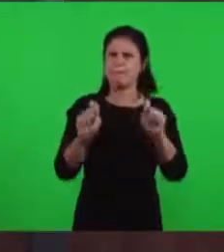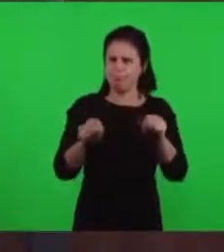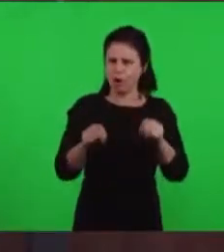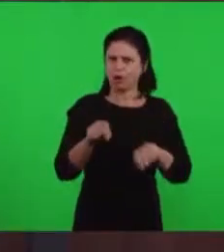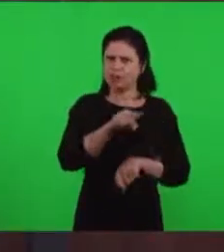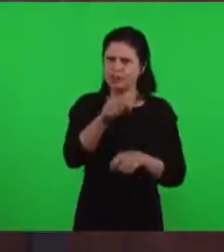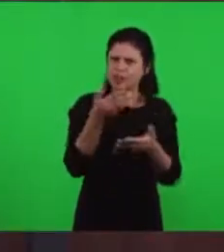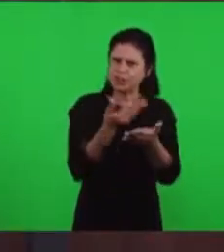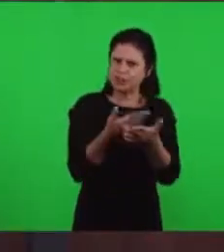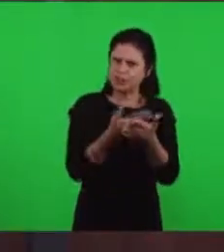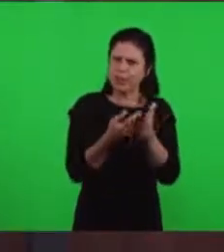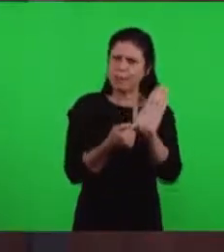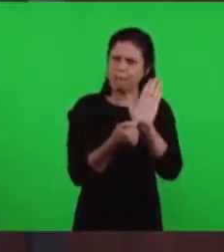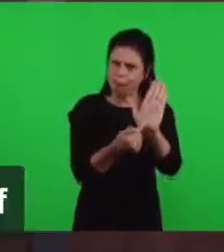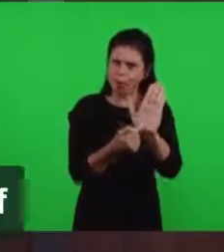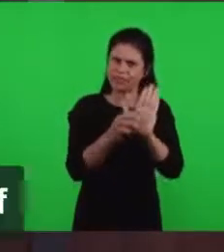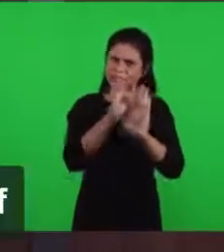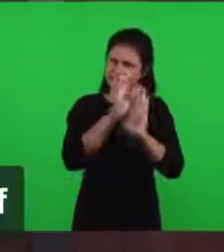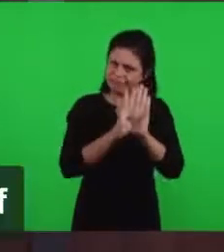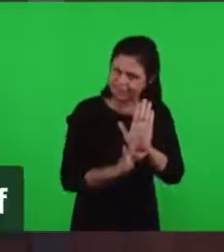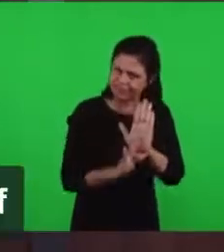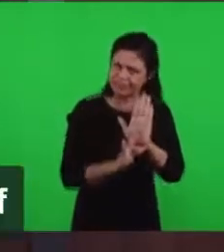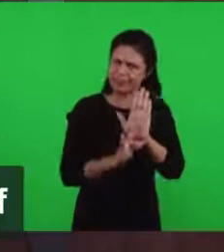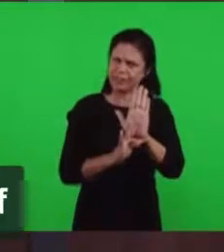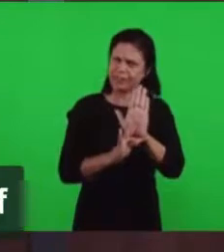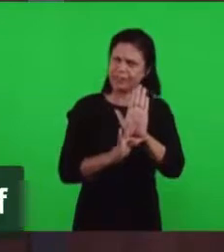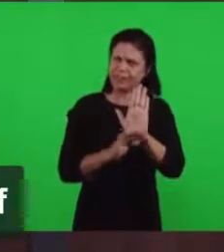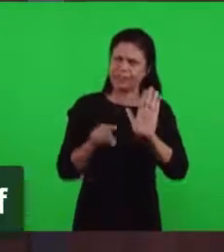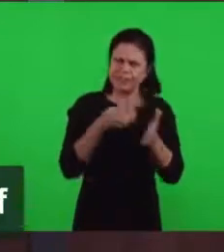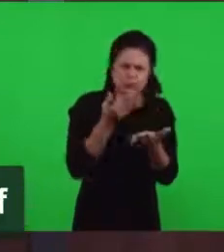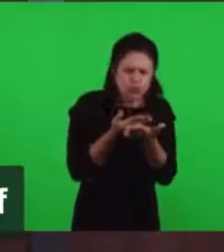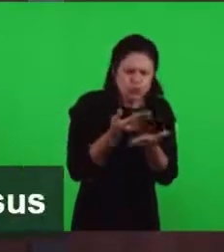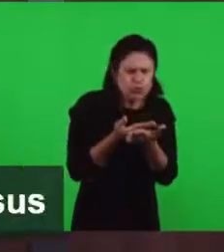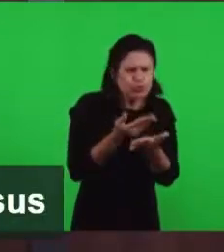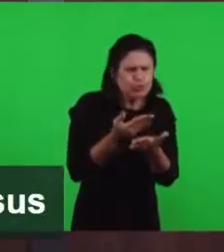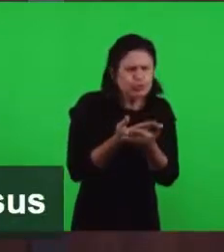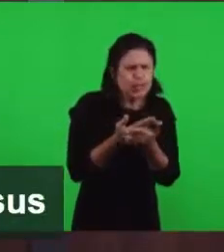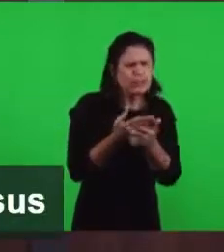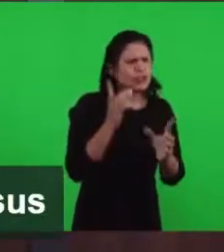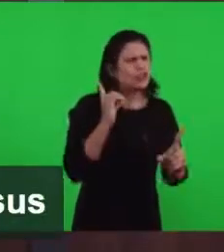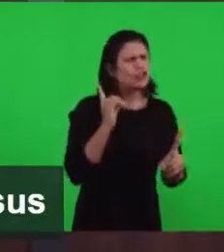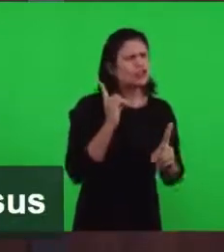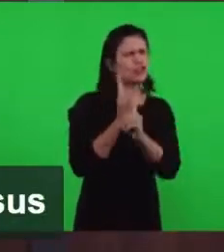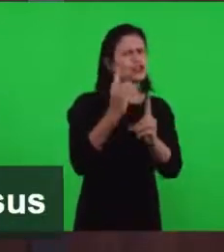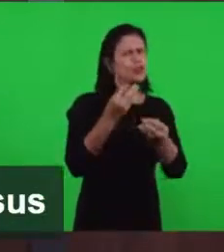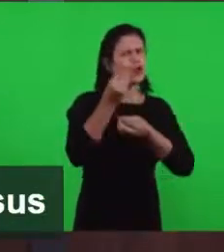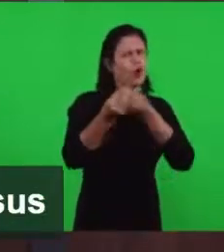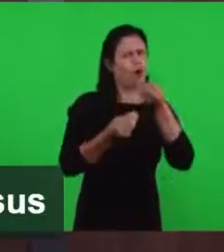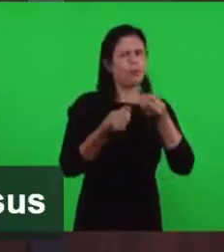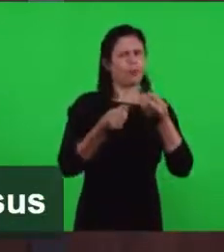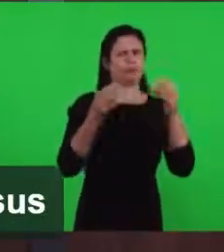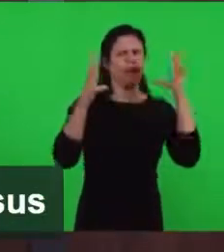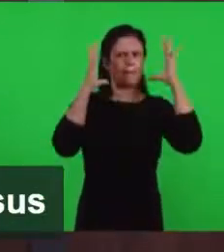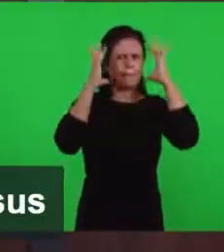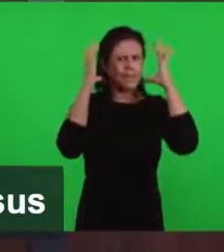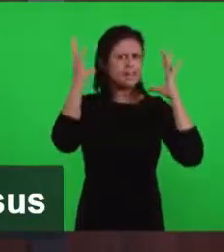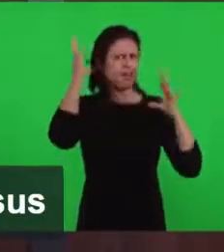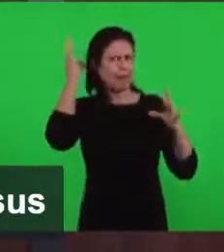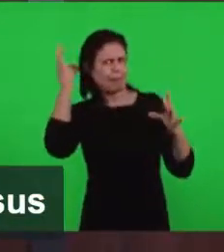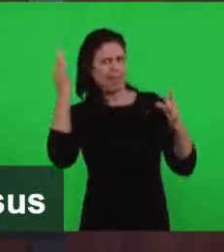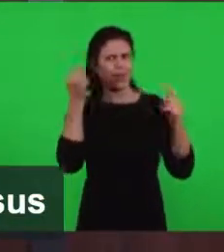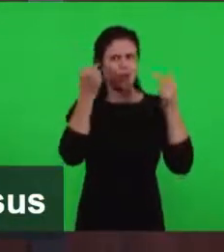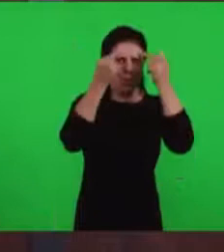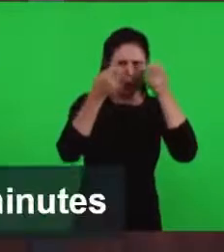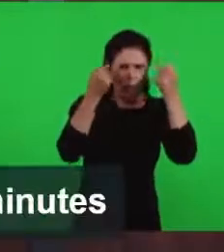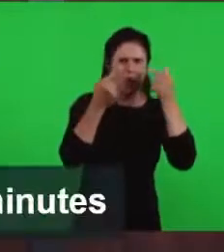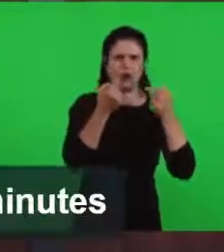como foi essa a descrição do irmão descobrirá que cada uma das das partes que joão descreve o senhor